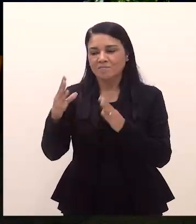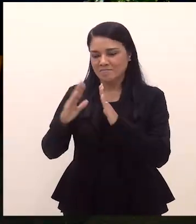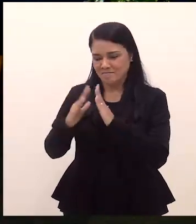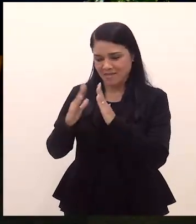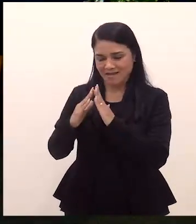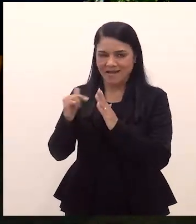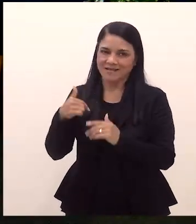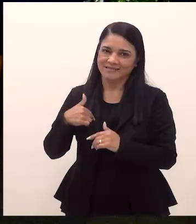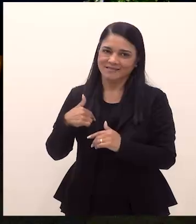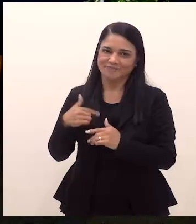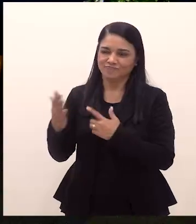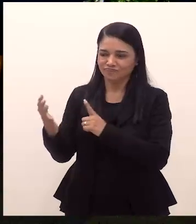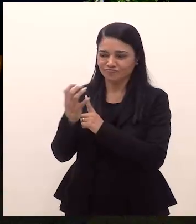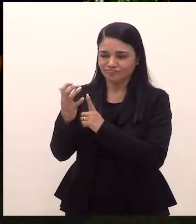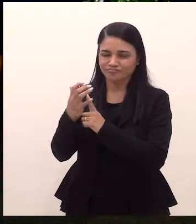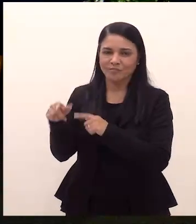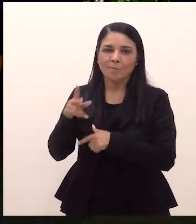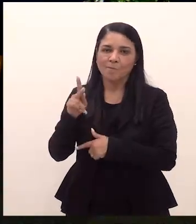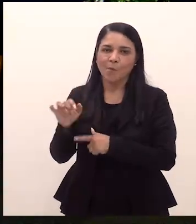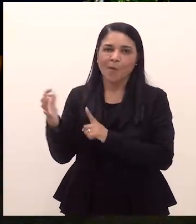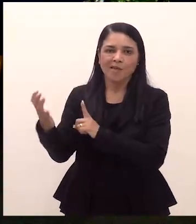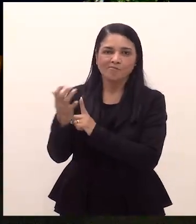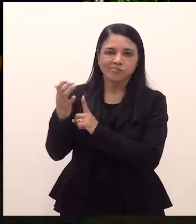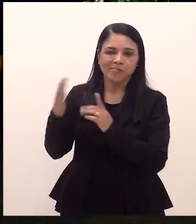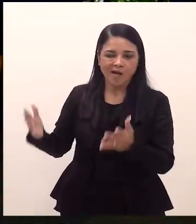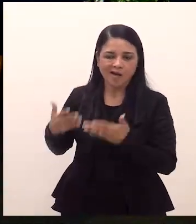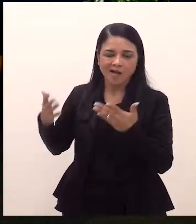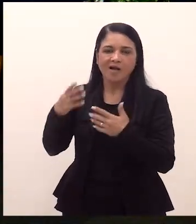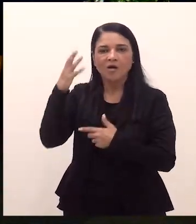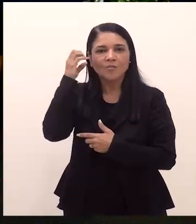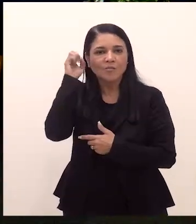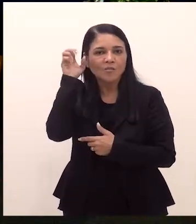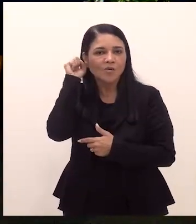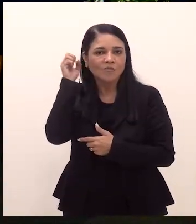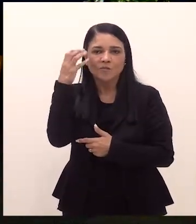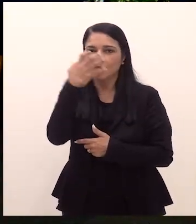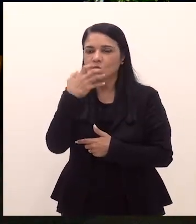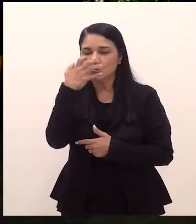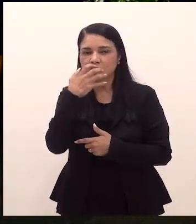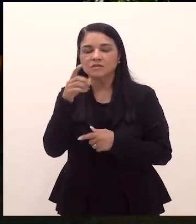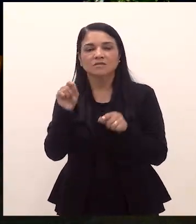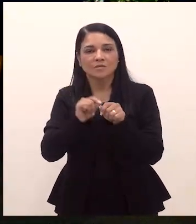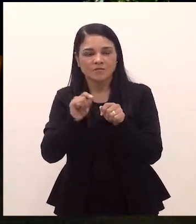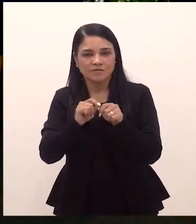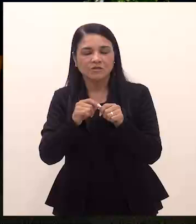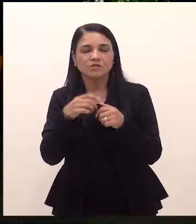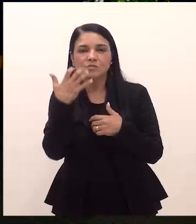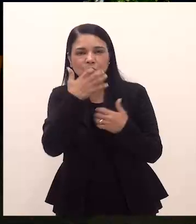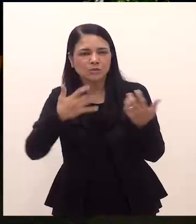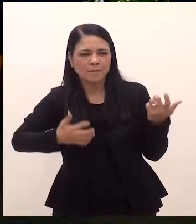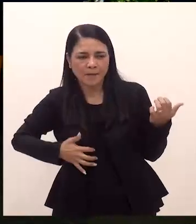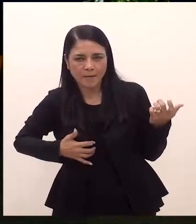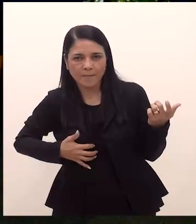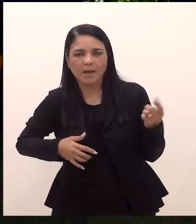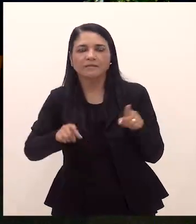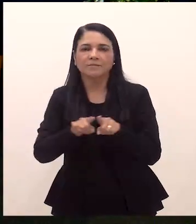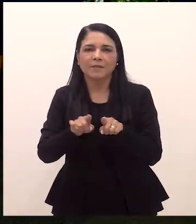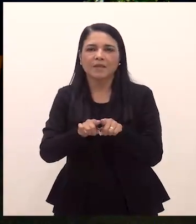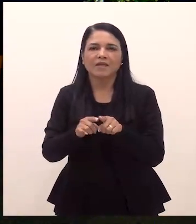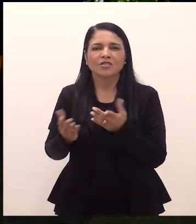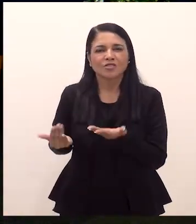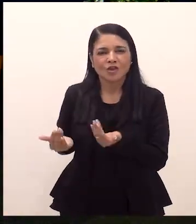casa, né? Desde casa. Tenho pais que sempre me incentivaram a ouvir música. Fiz música desde muito